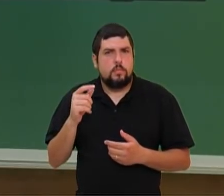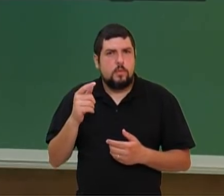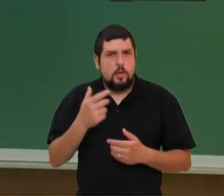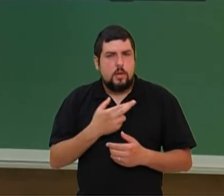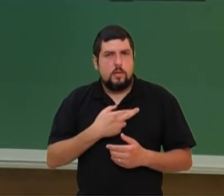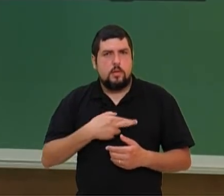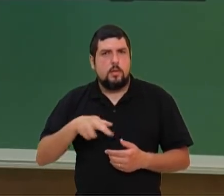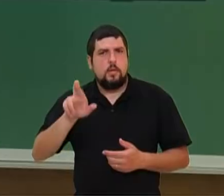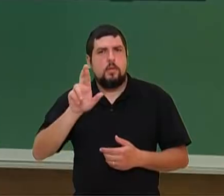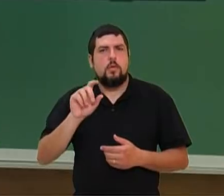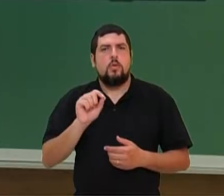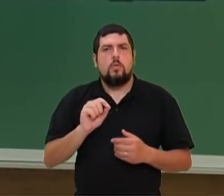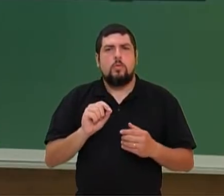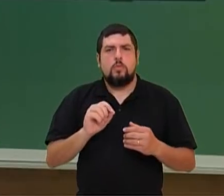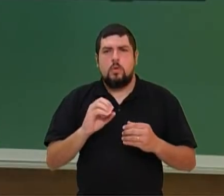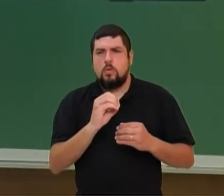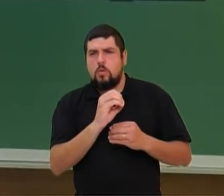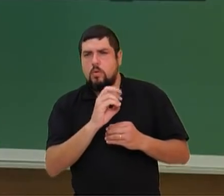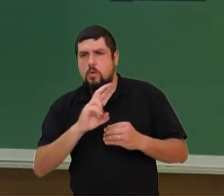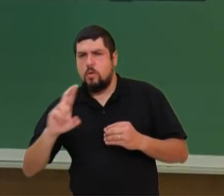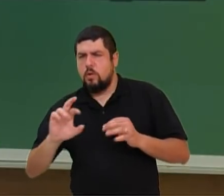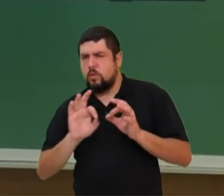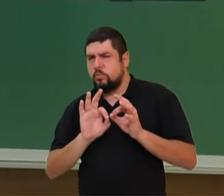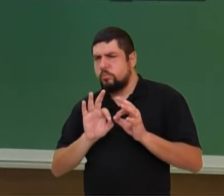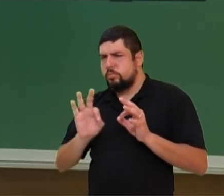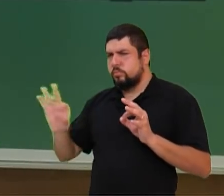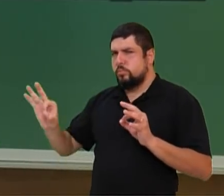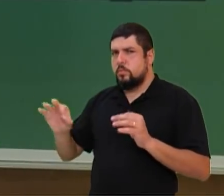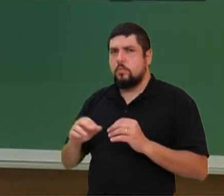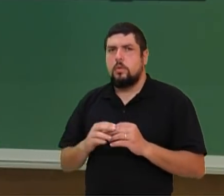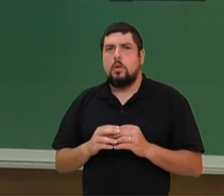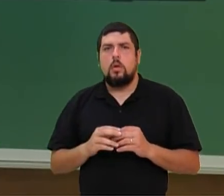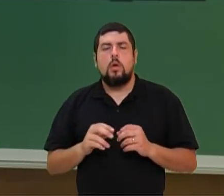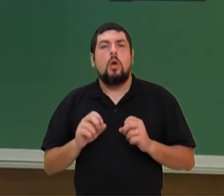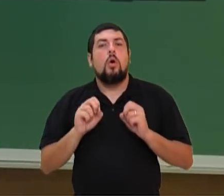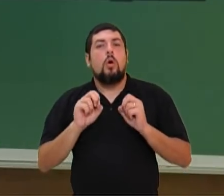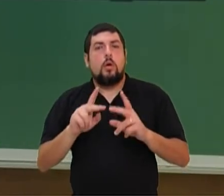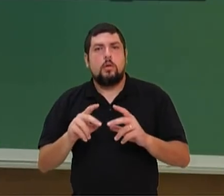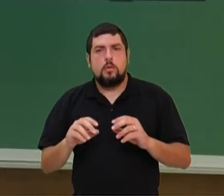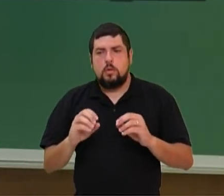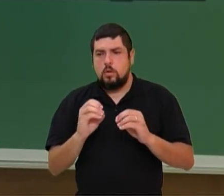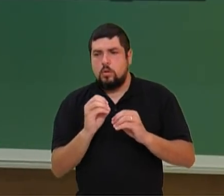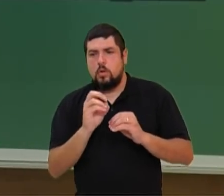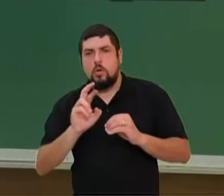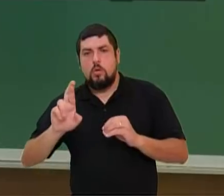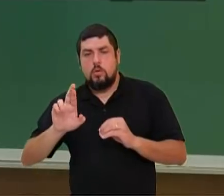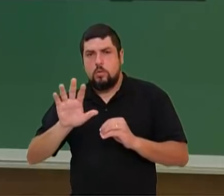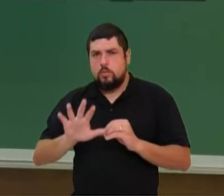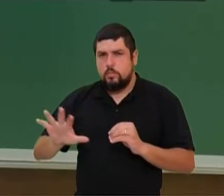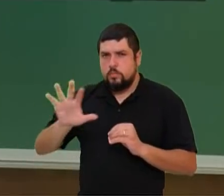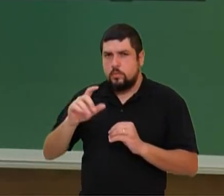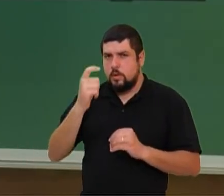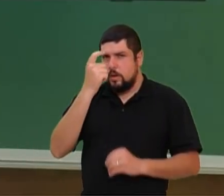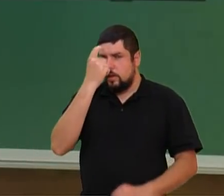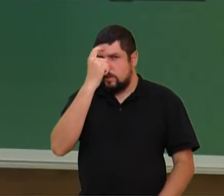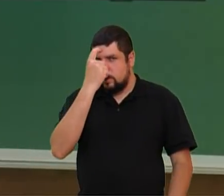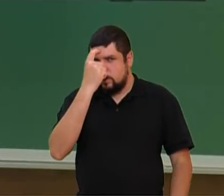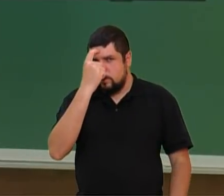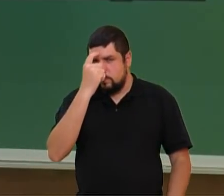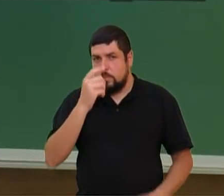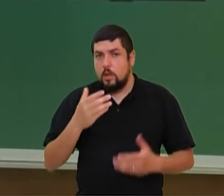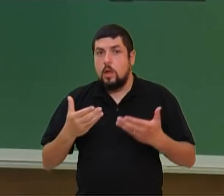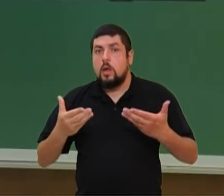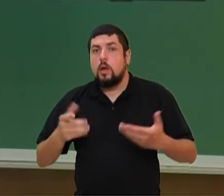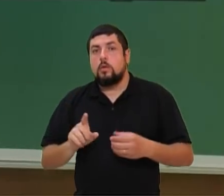das religiões do Extremo Oriente. Né? Eu falei um pouco do Oriente, de 2 religiões que surgiram na Índia. Aqui são religiões